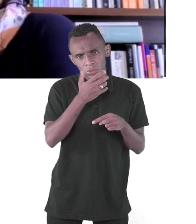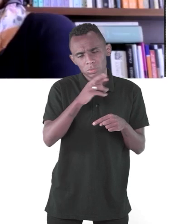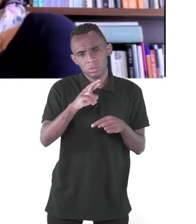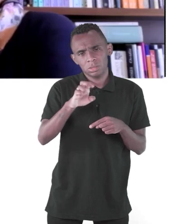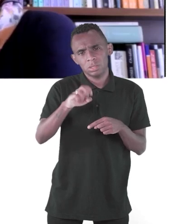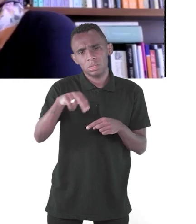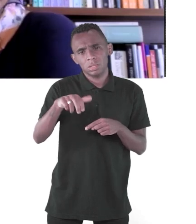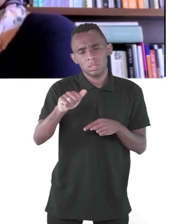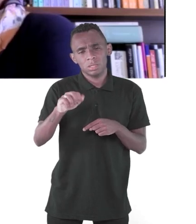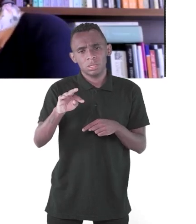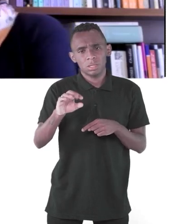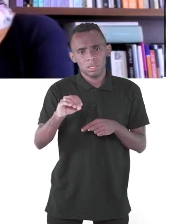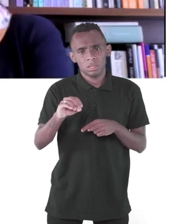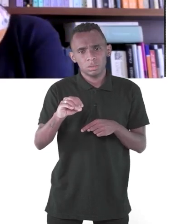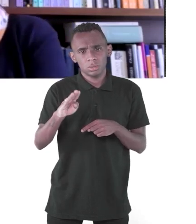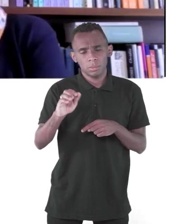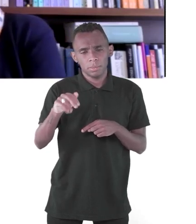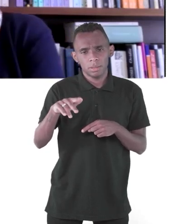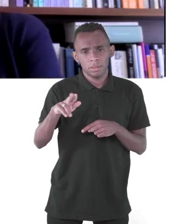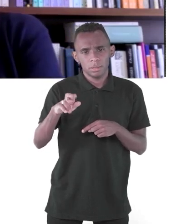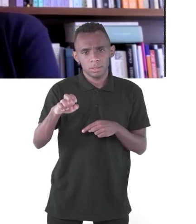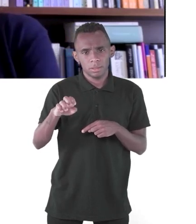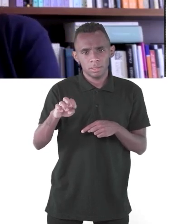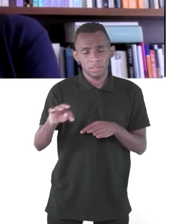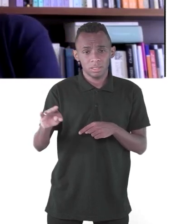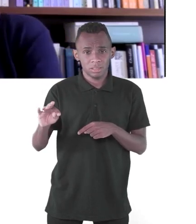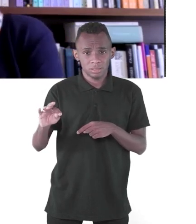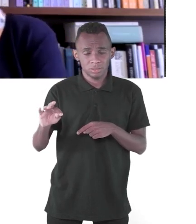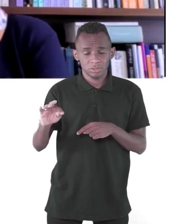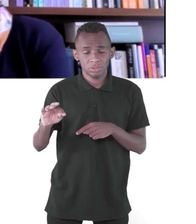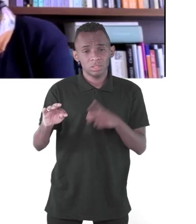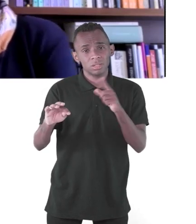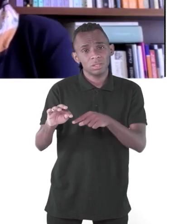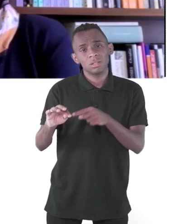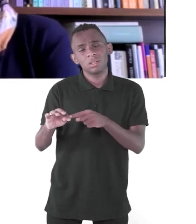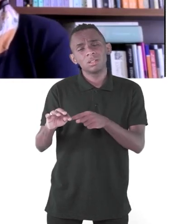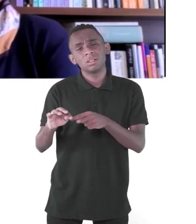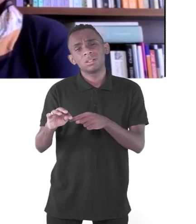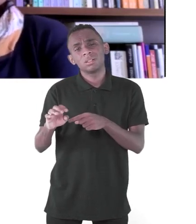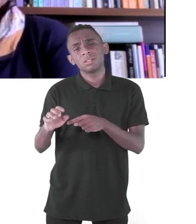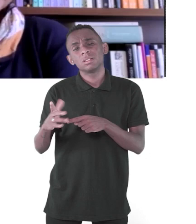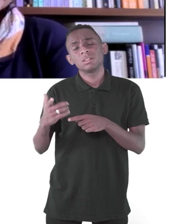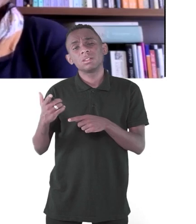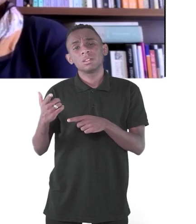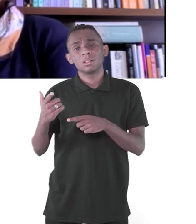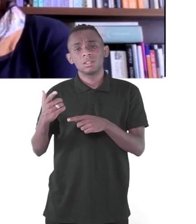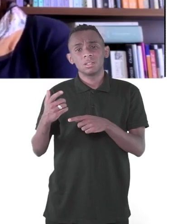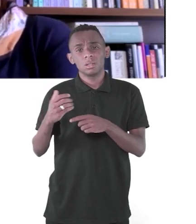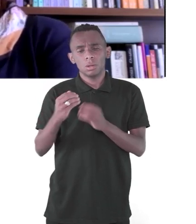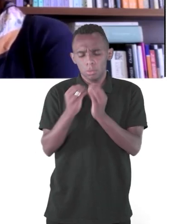de lá. O Renato Borghetti, por exemplo, que é um expoente dentro da música instrumental brasileira, que é